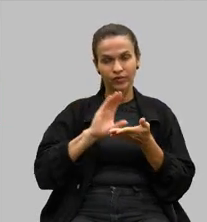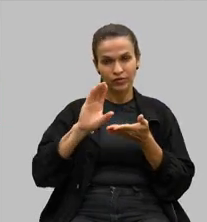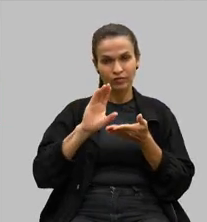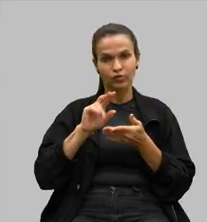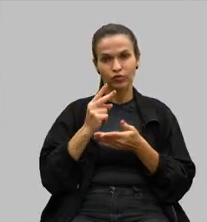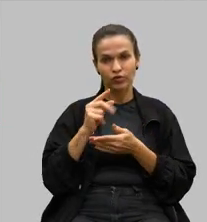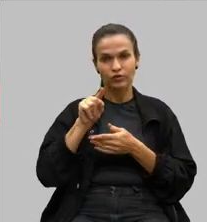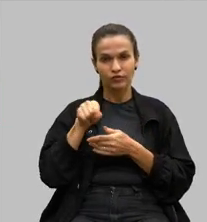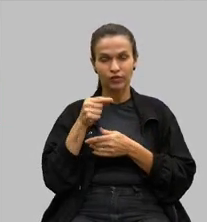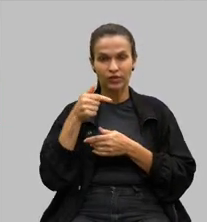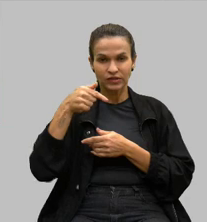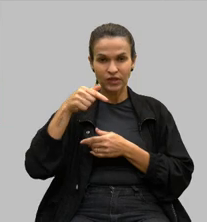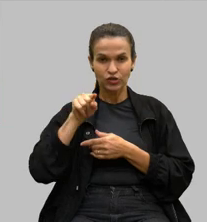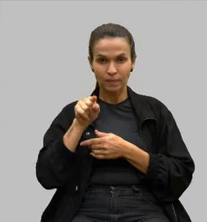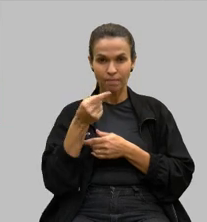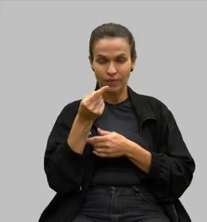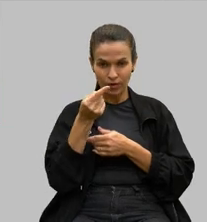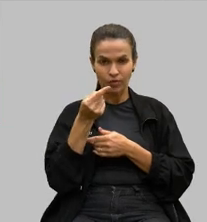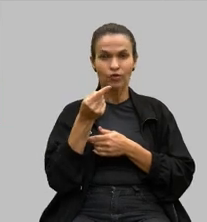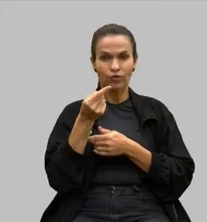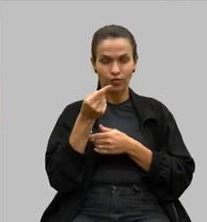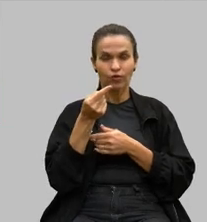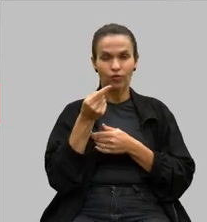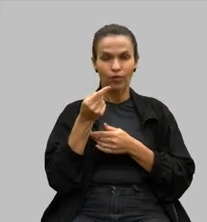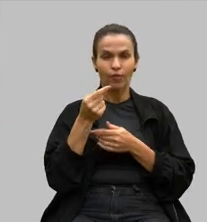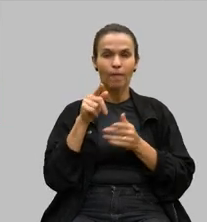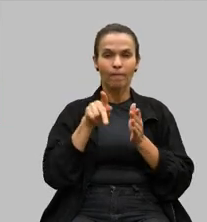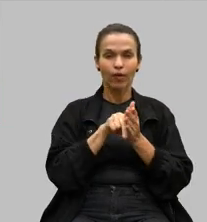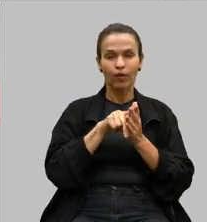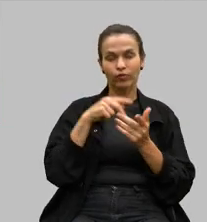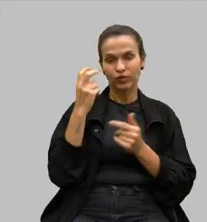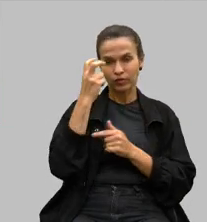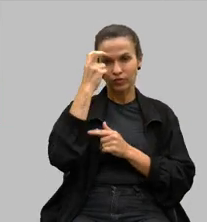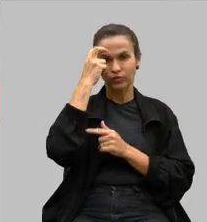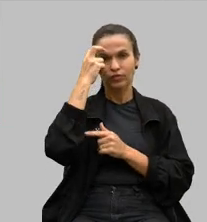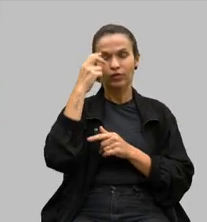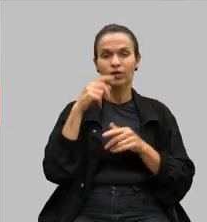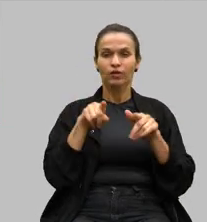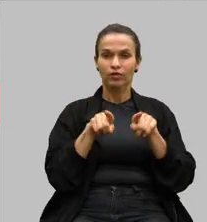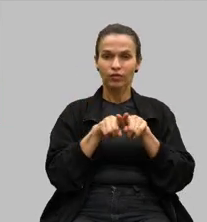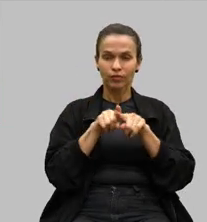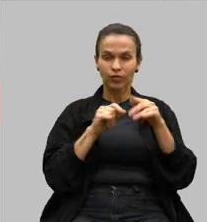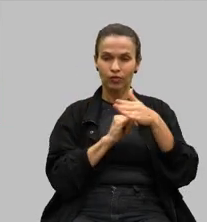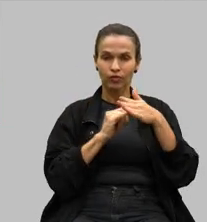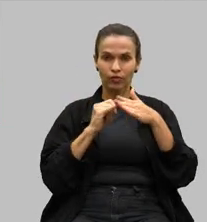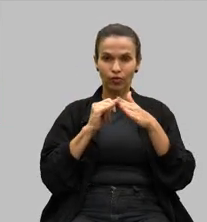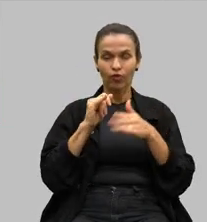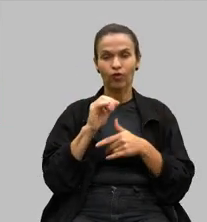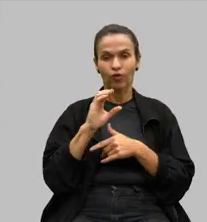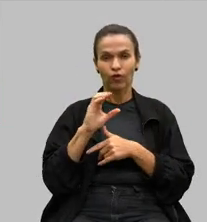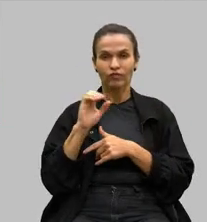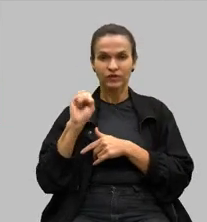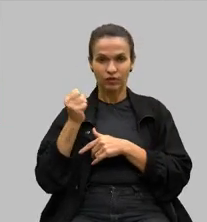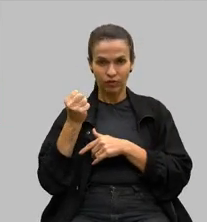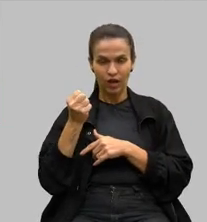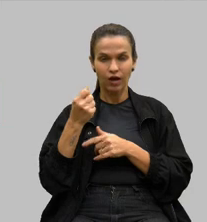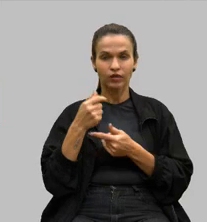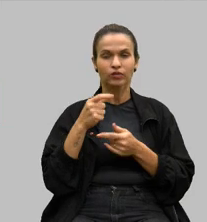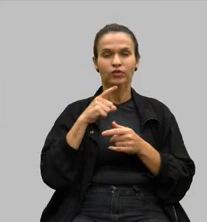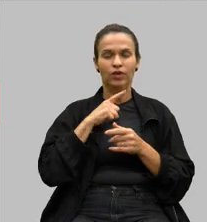2,7 1000 atividades artísticos culturais vou falar um pouco da fundação clov salgado porque eh a orquestra